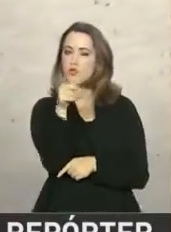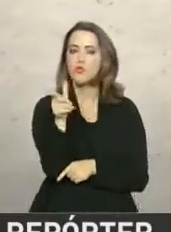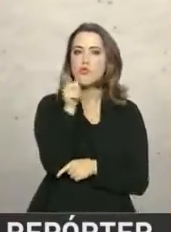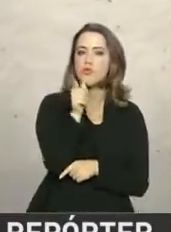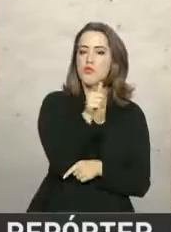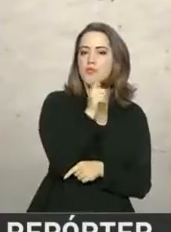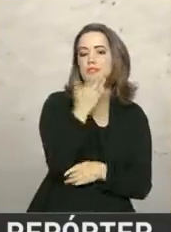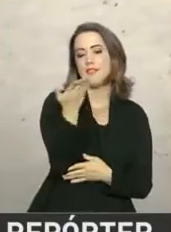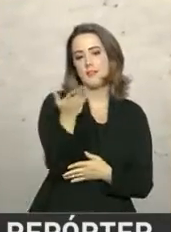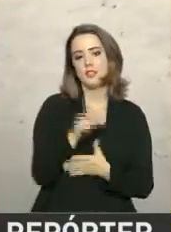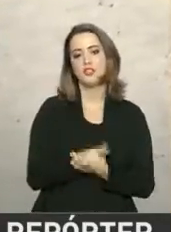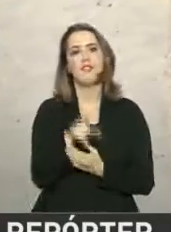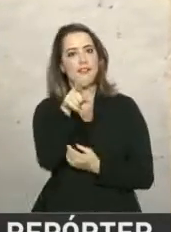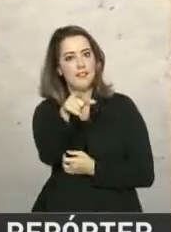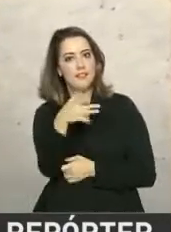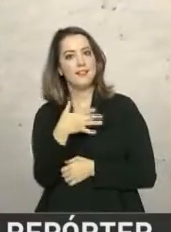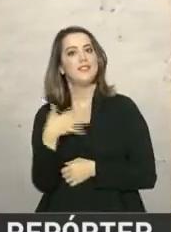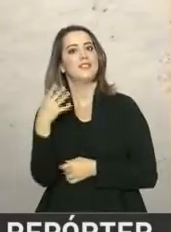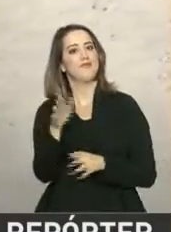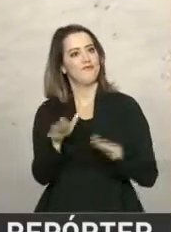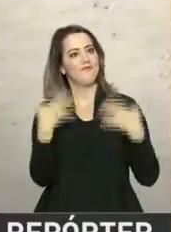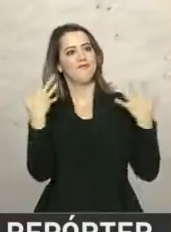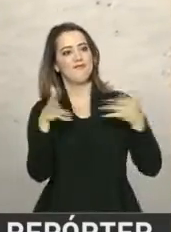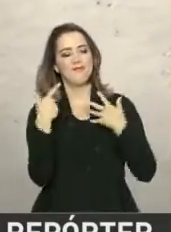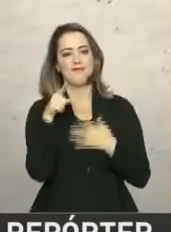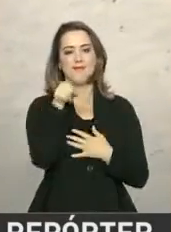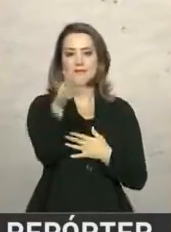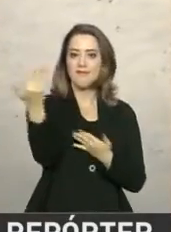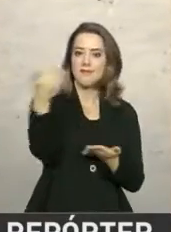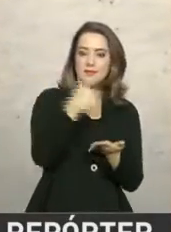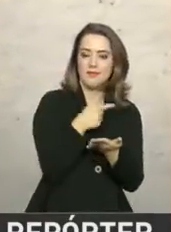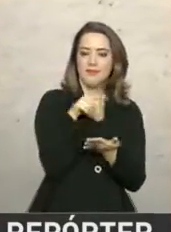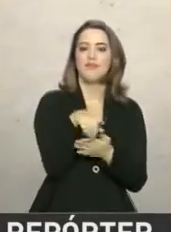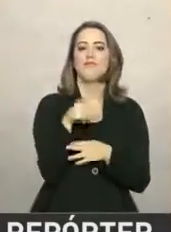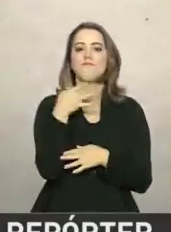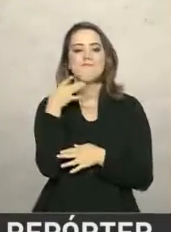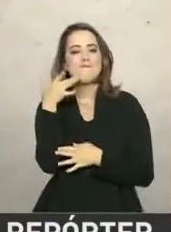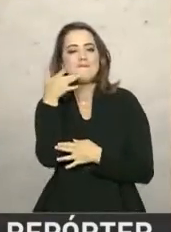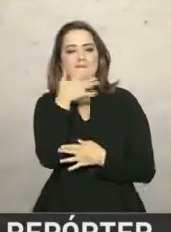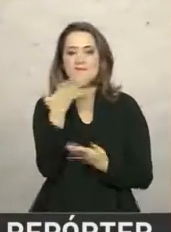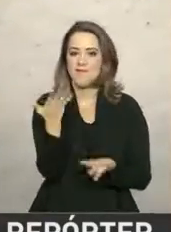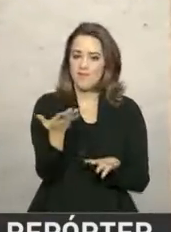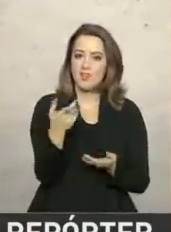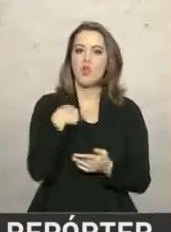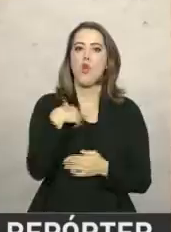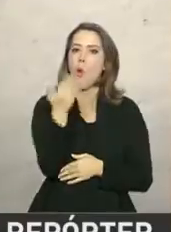bem carismático, a simpatia dele de já chegar bem animado, né? Isso aqui também é uma delícia. O que eu puder